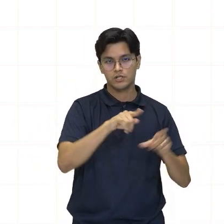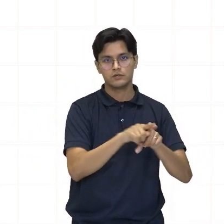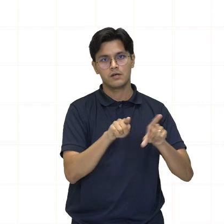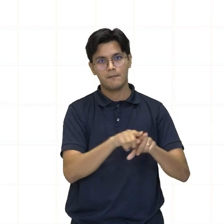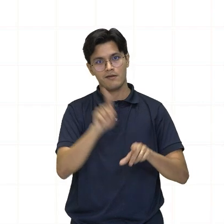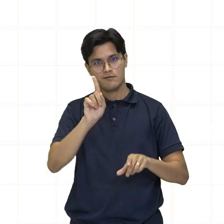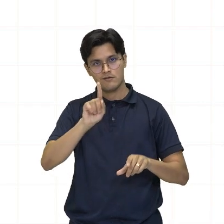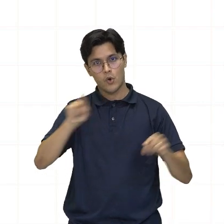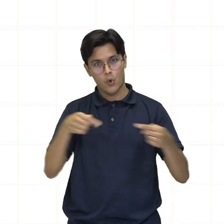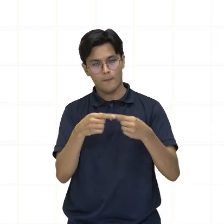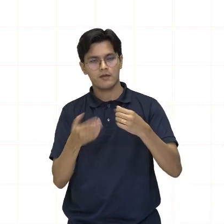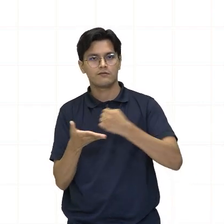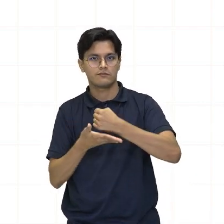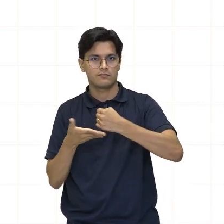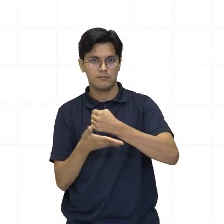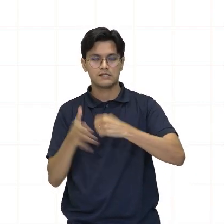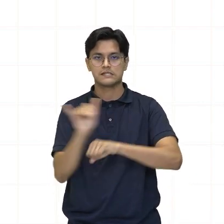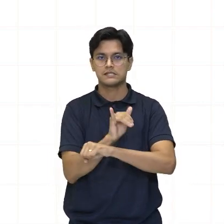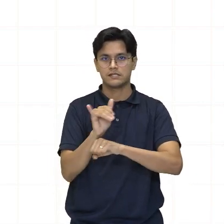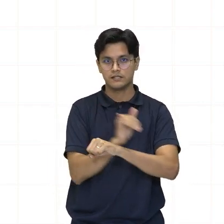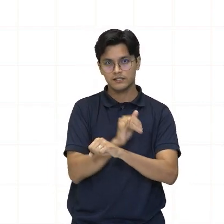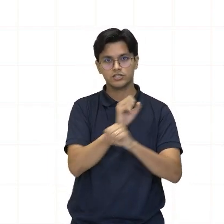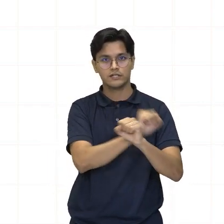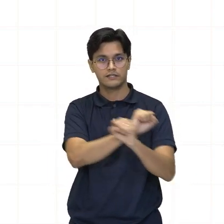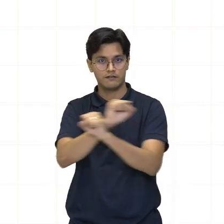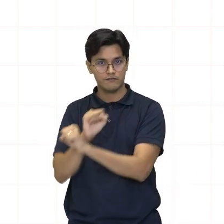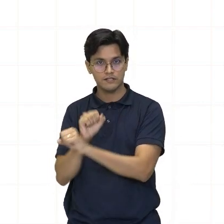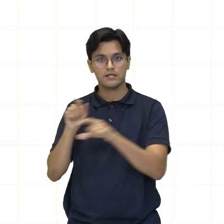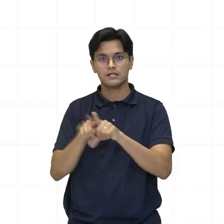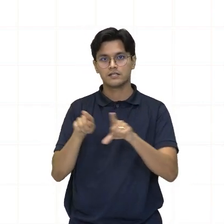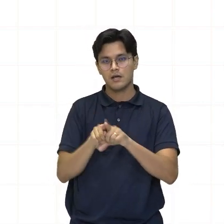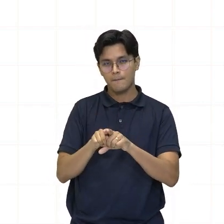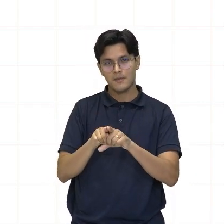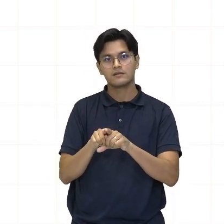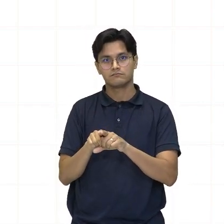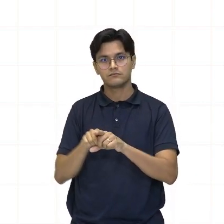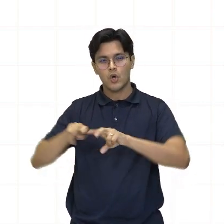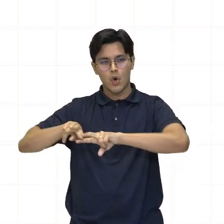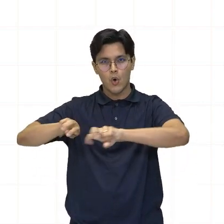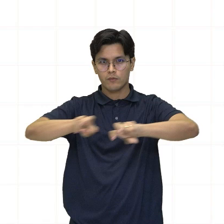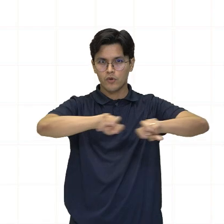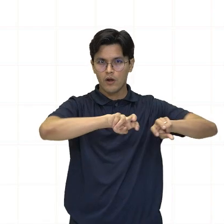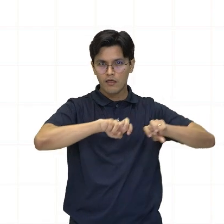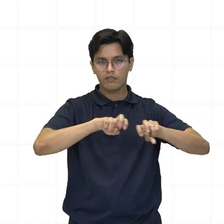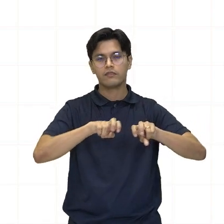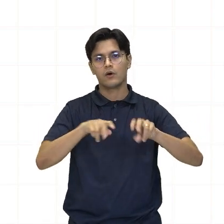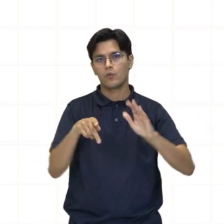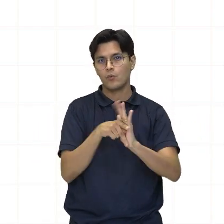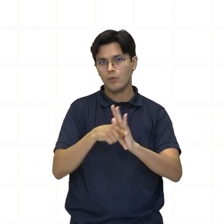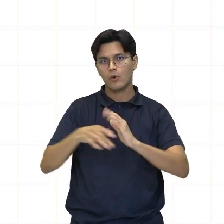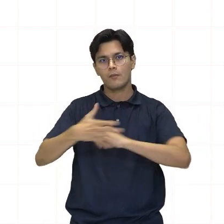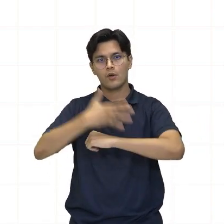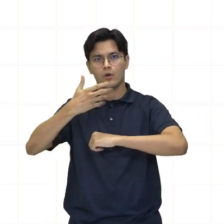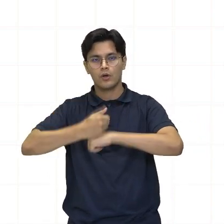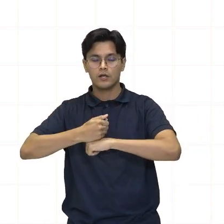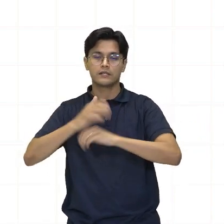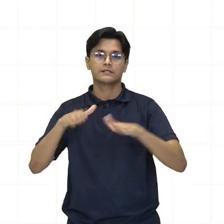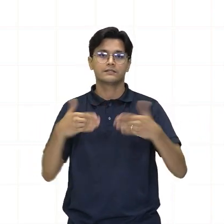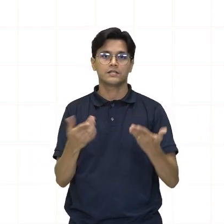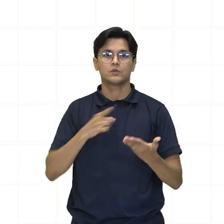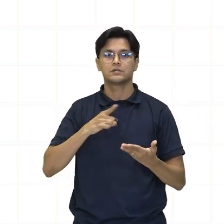a exploração colonial. Então, temos aí a pedra fundamental para o processo